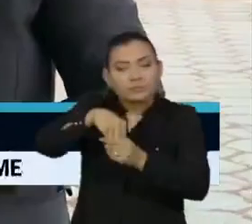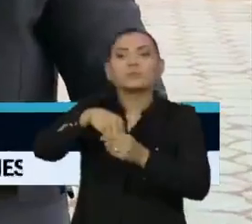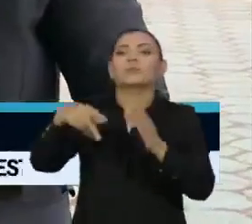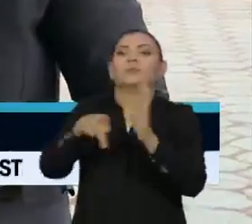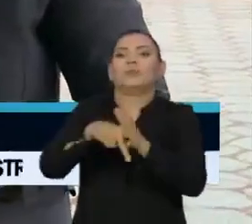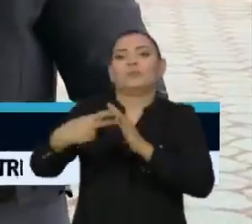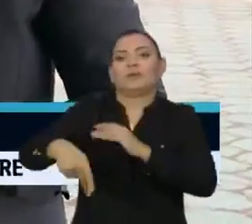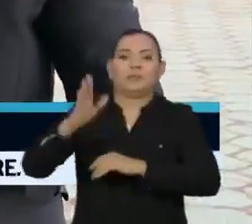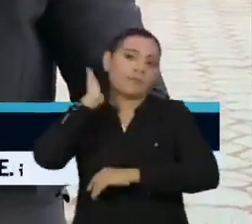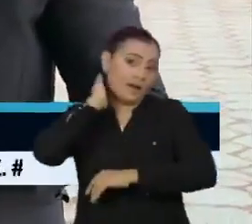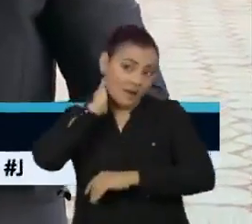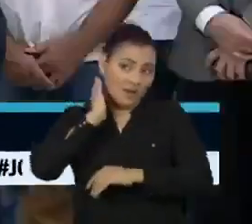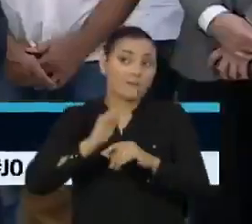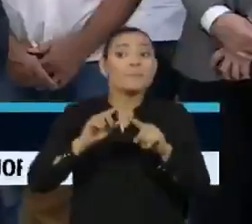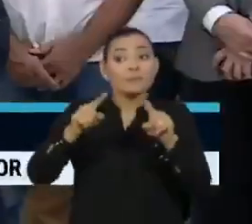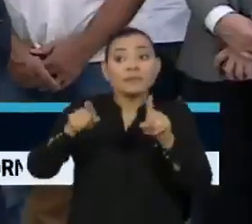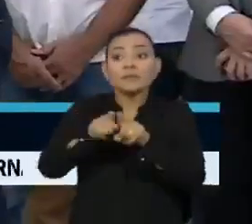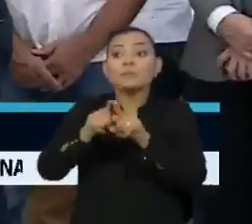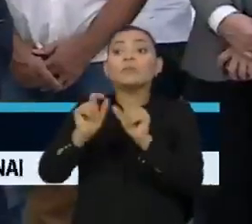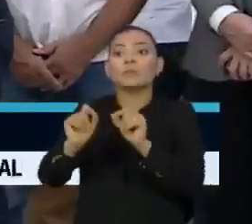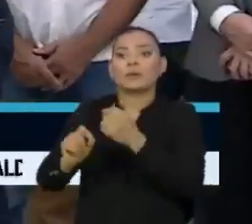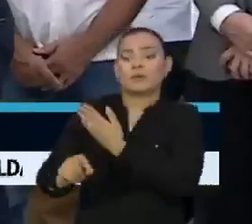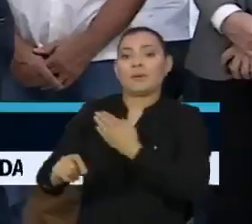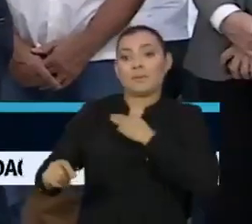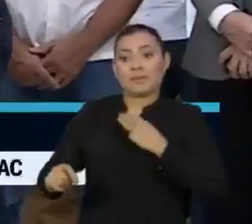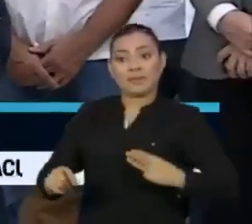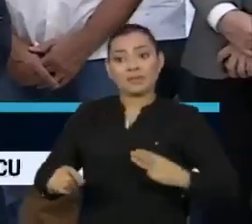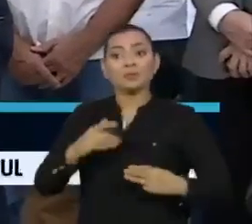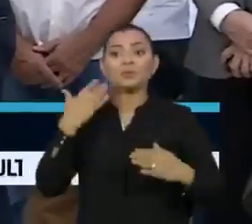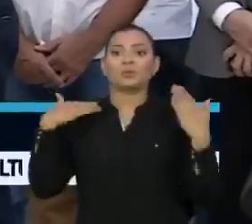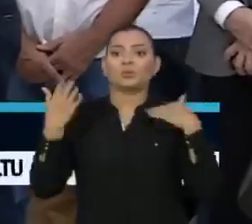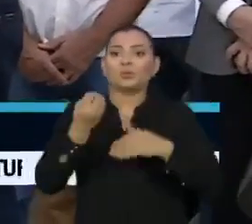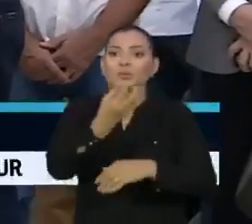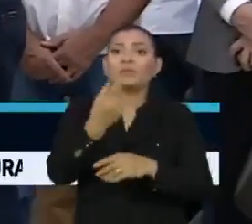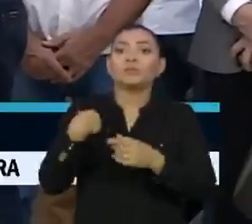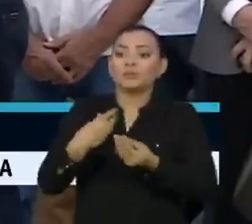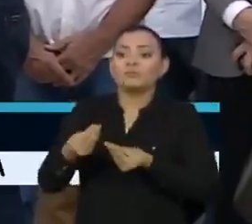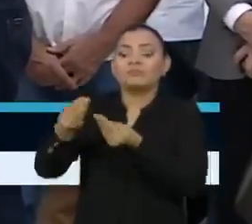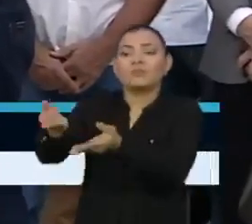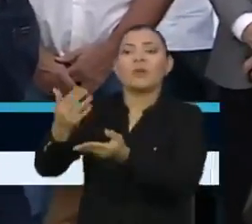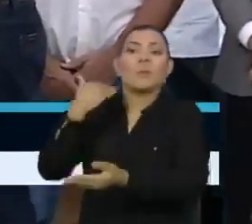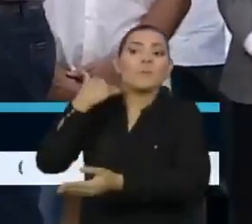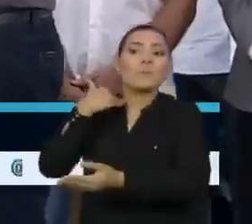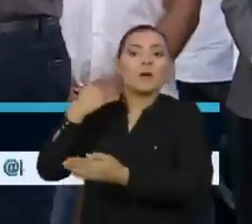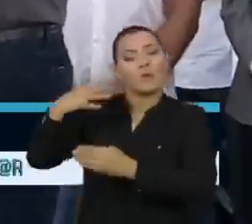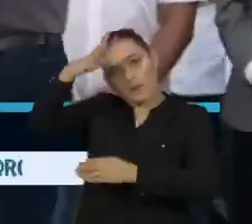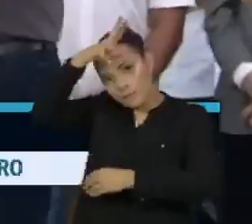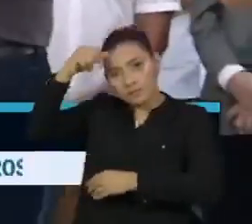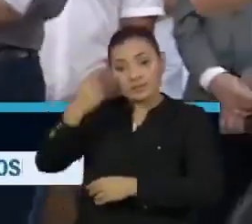localizados aqui no Pará. E ainda o ministro do Turismo, que repassou ao Banco da Amazônia